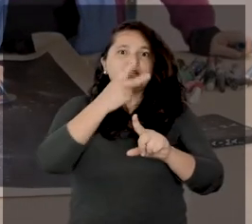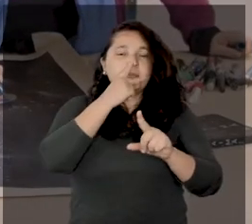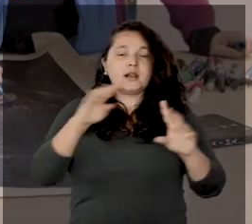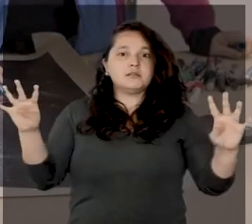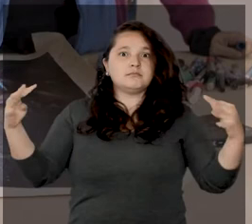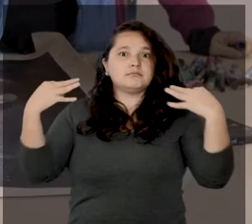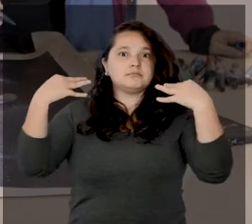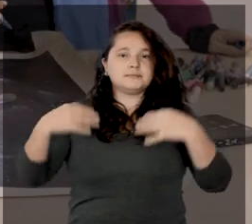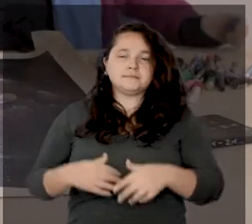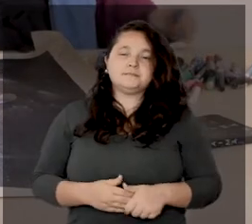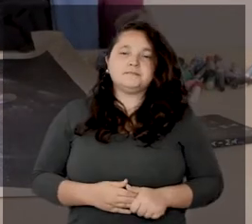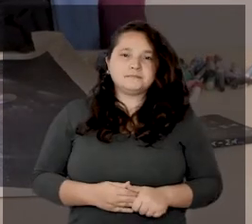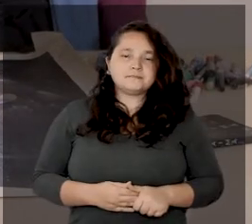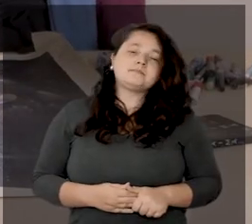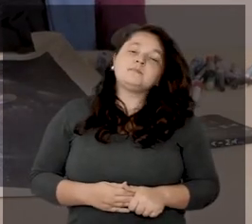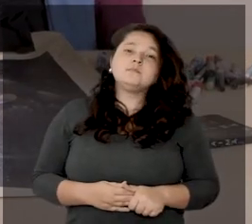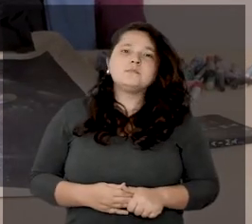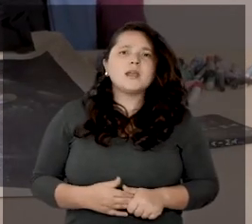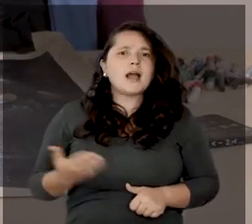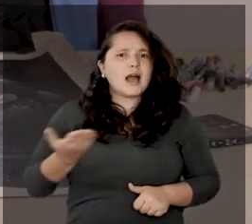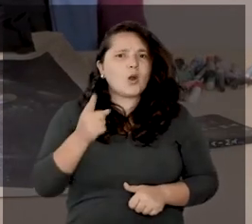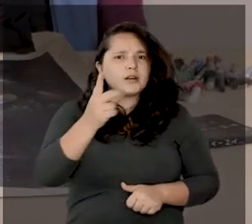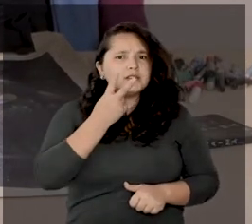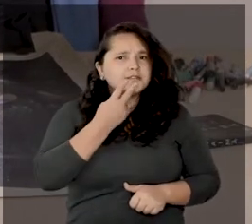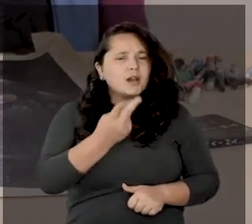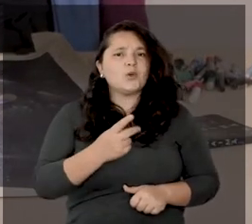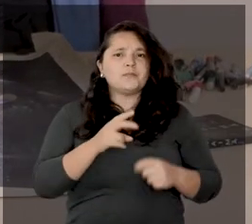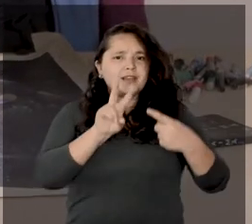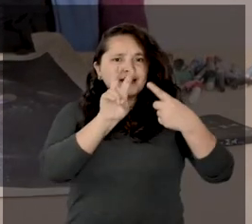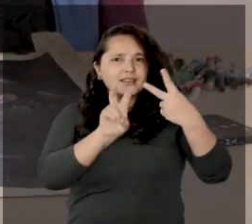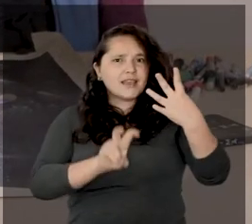assim, tocou em alguns pontos, assim. A primeira é que